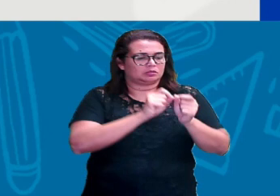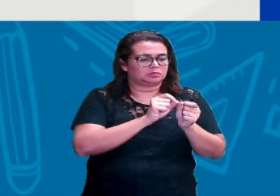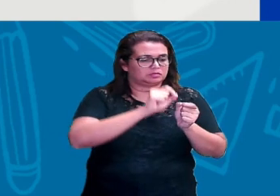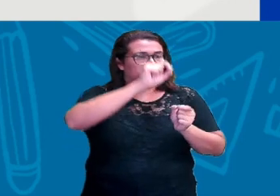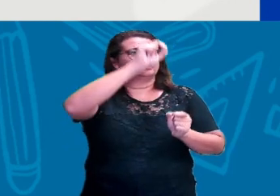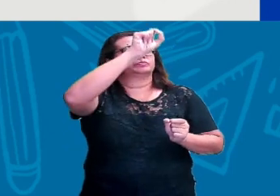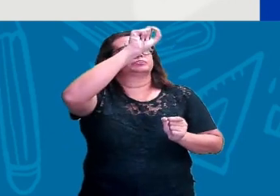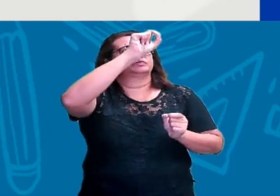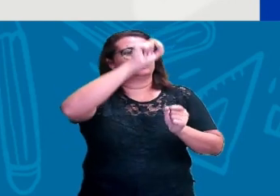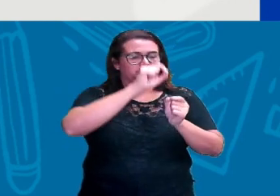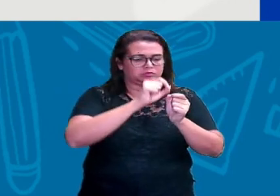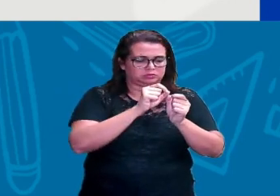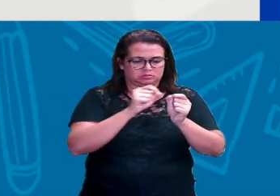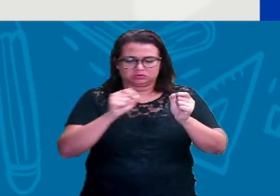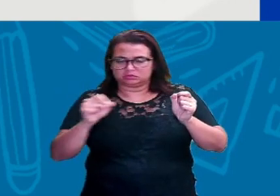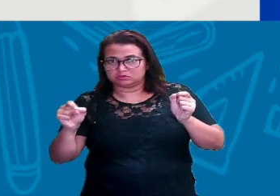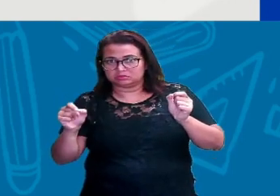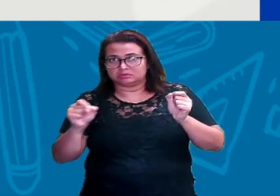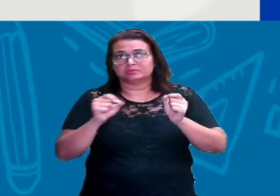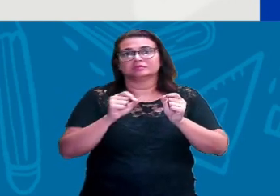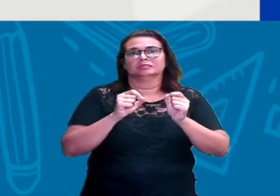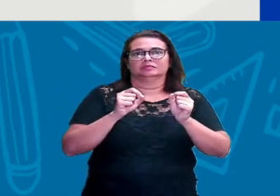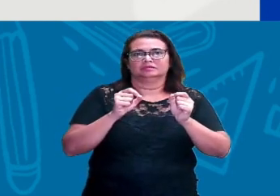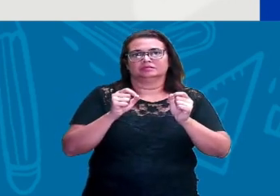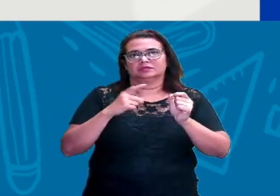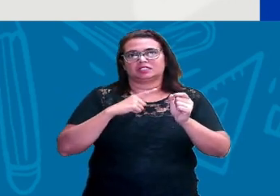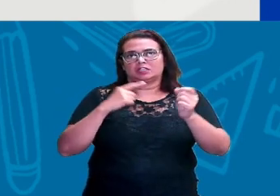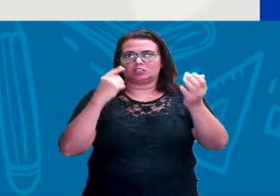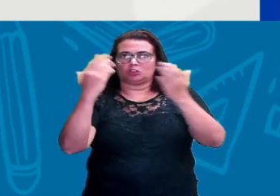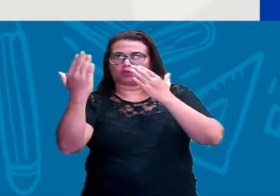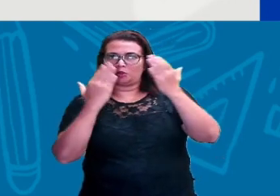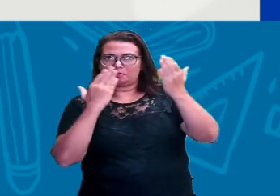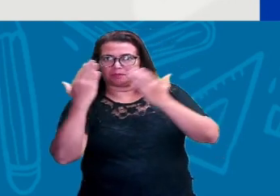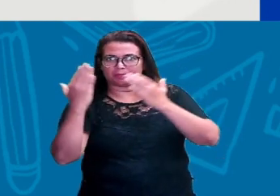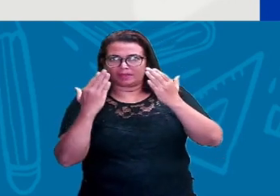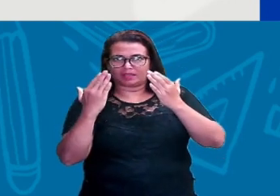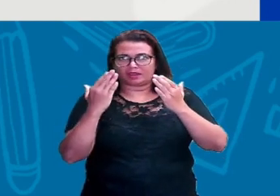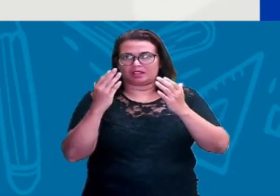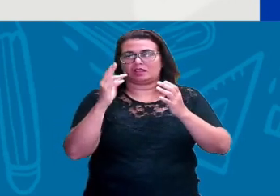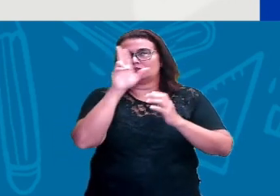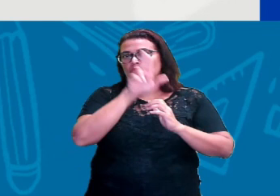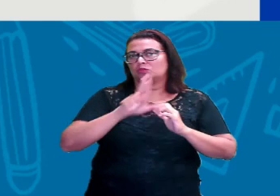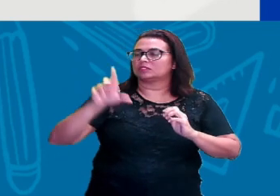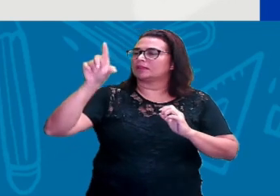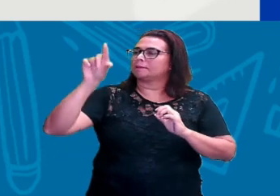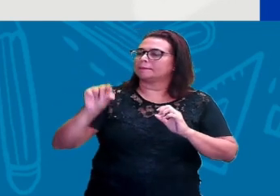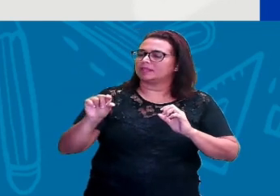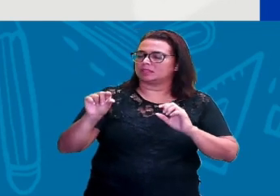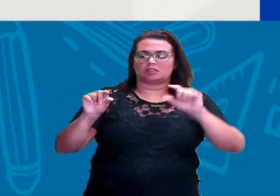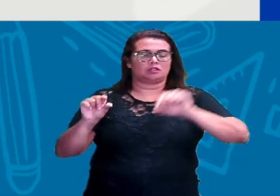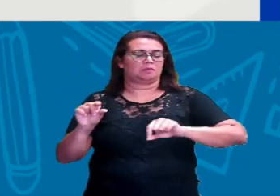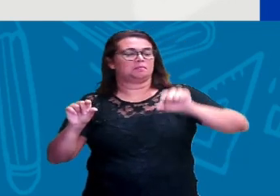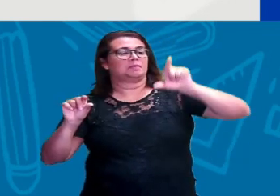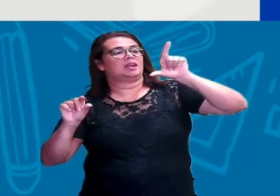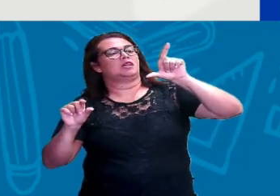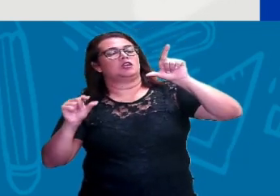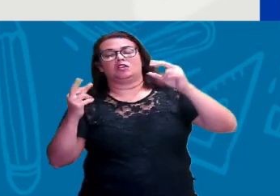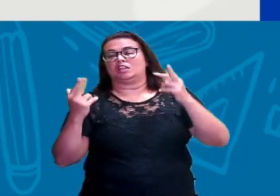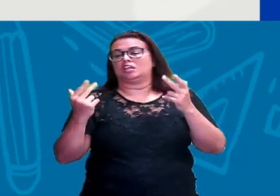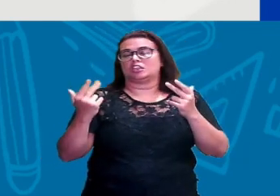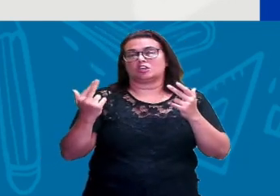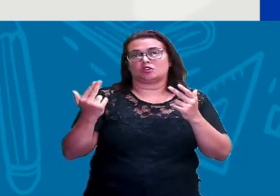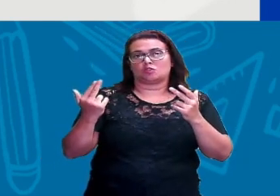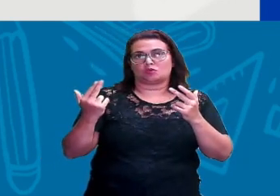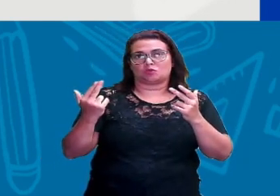de grandeza, comparações utilizando termos como menor, maior, igual, mais